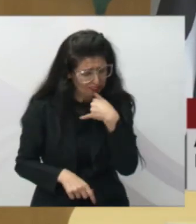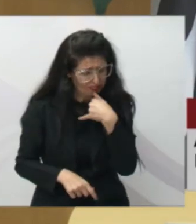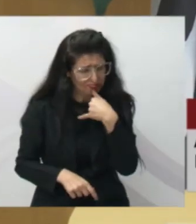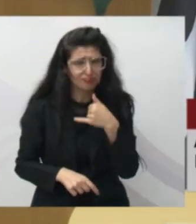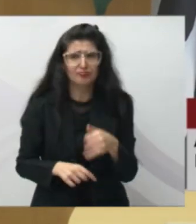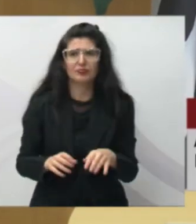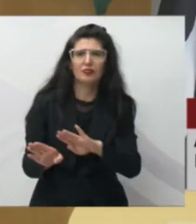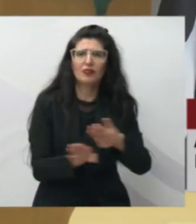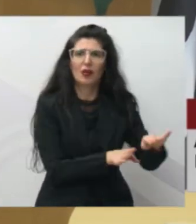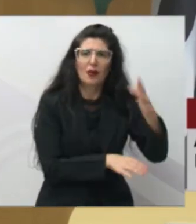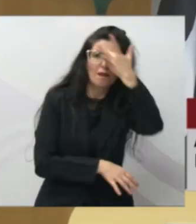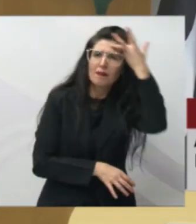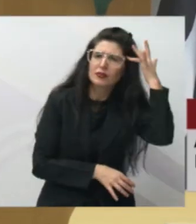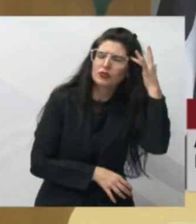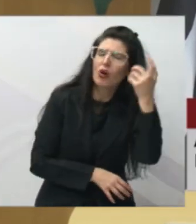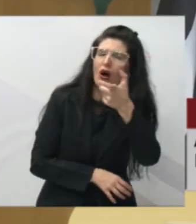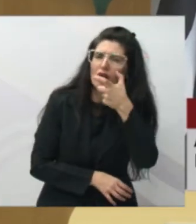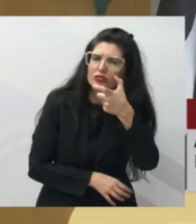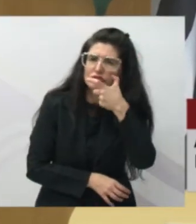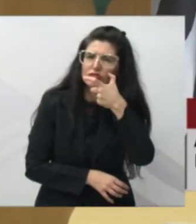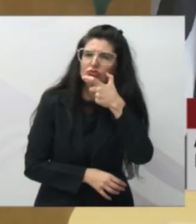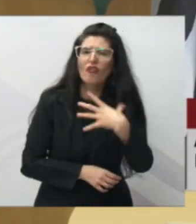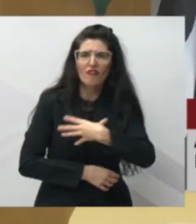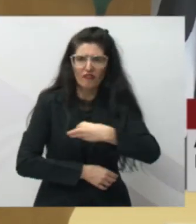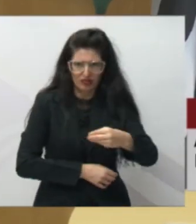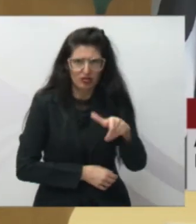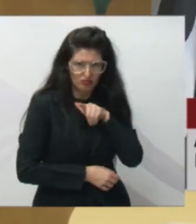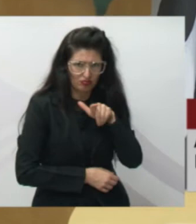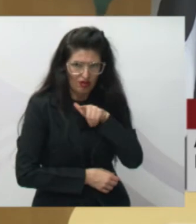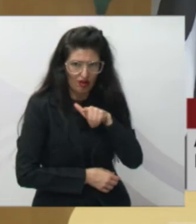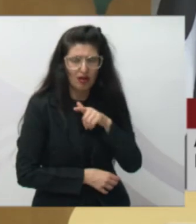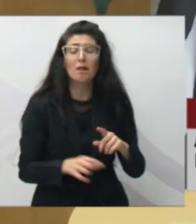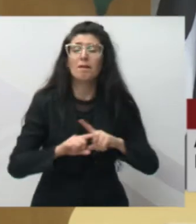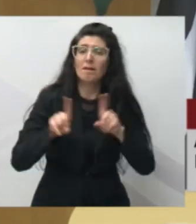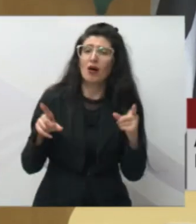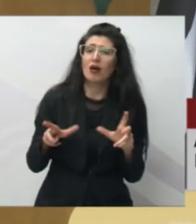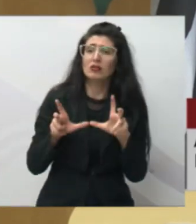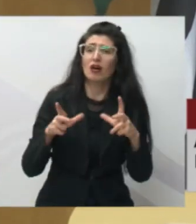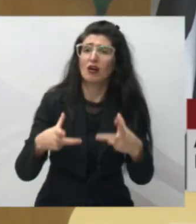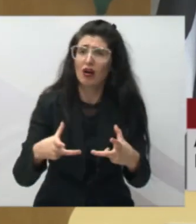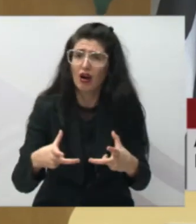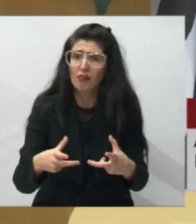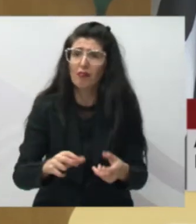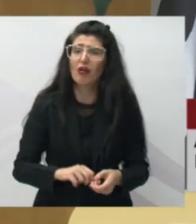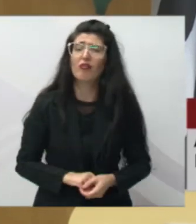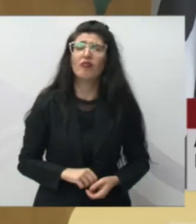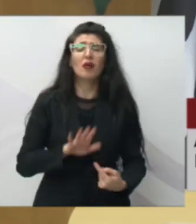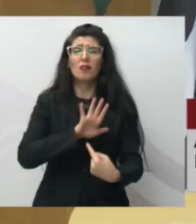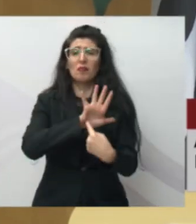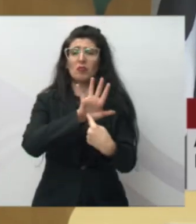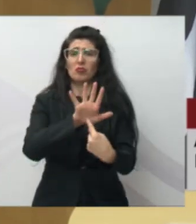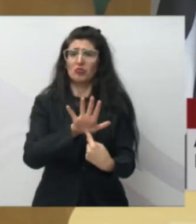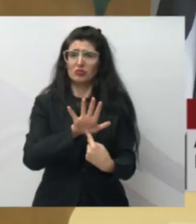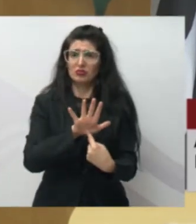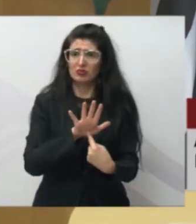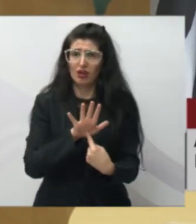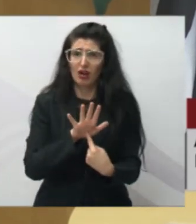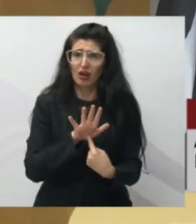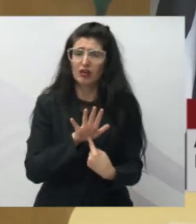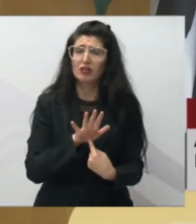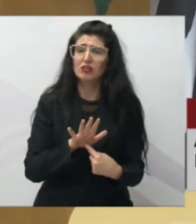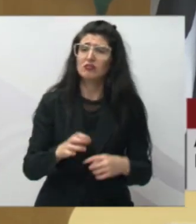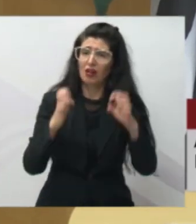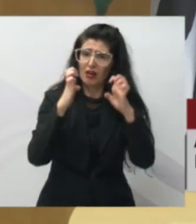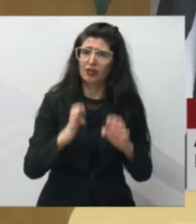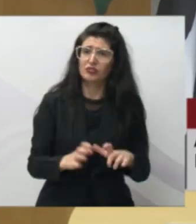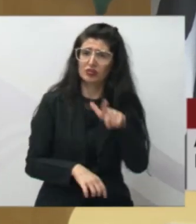assistindo, de que a Câmara também vai dar o seu exemplo, Abner. Desde o corte de gasolina de carro